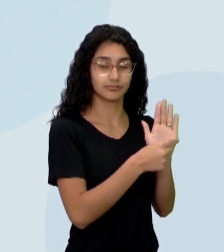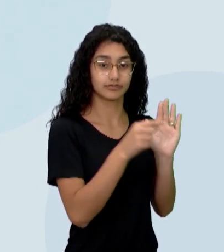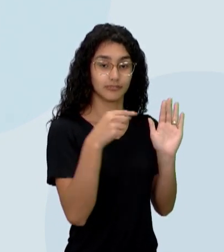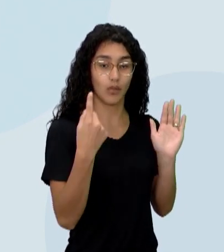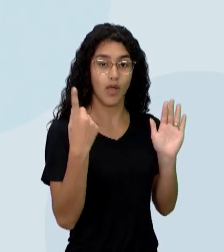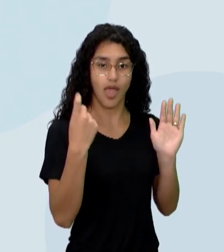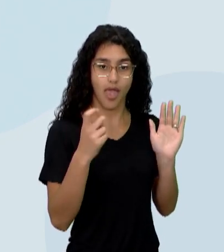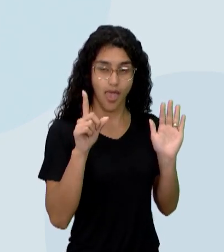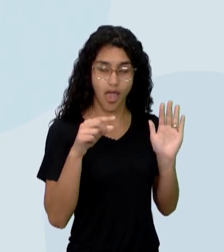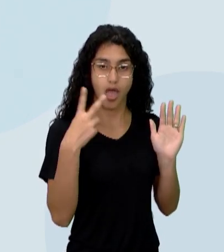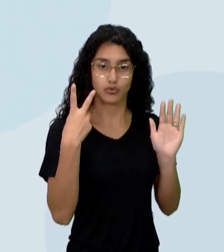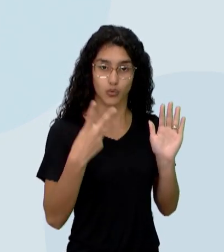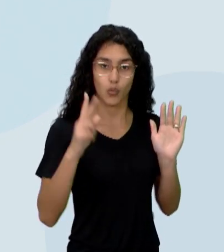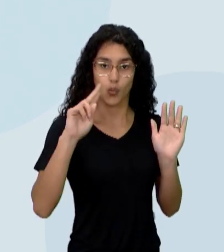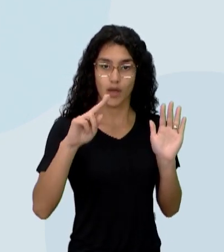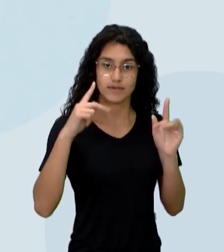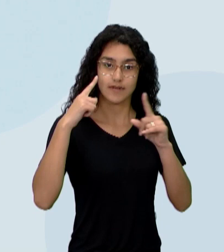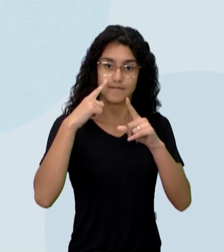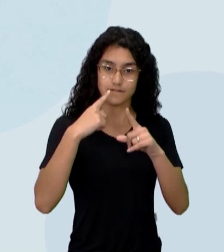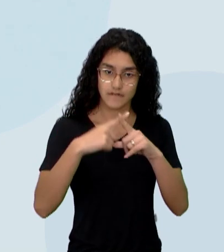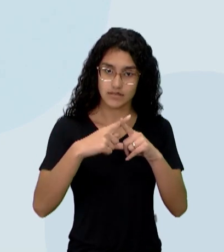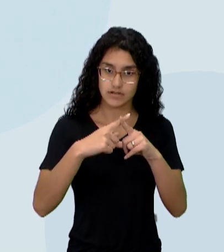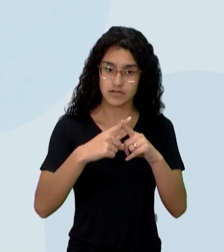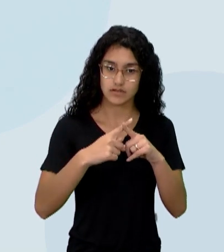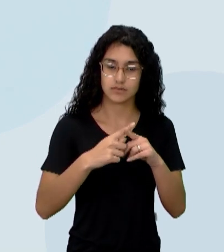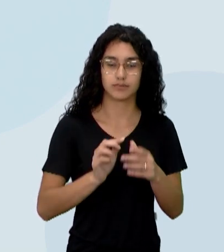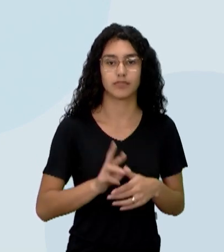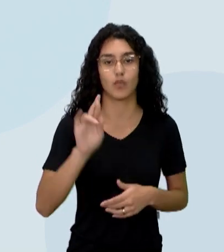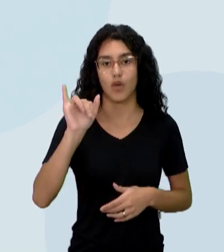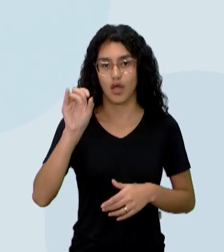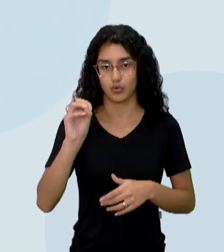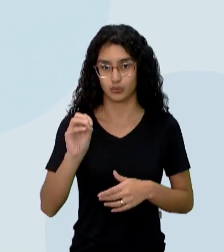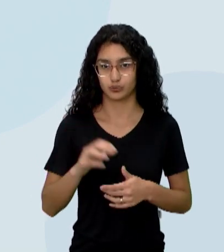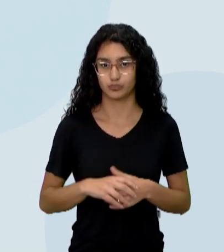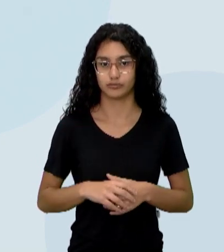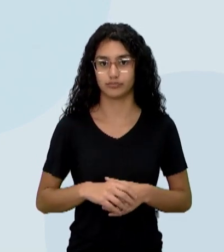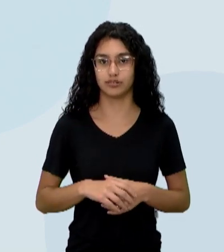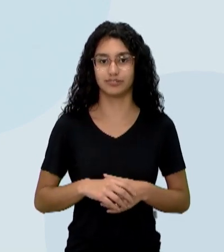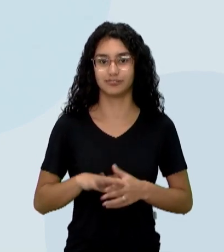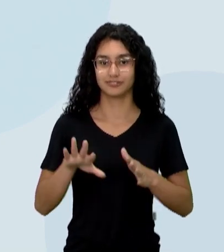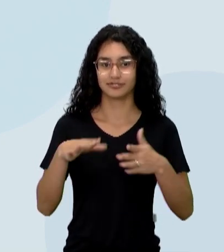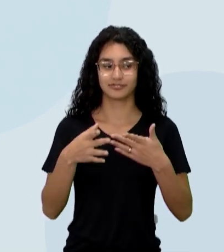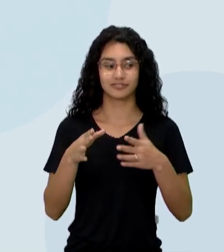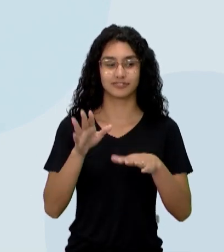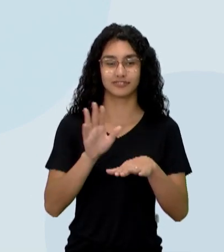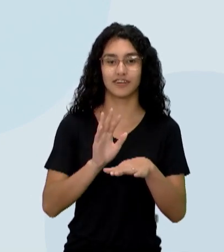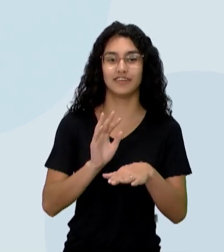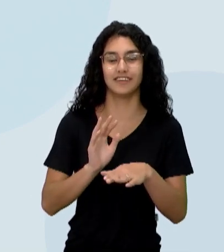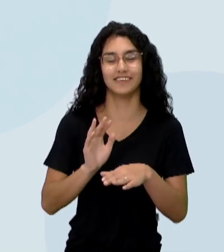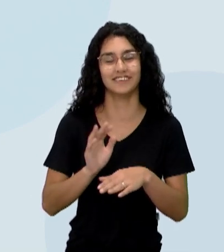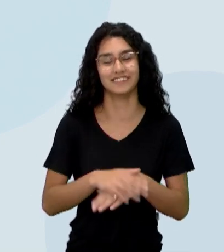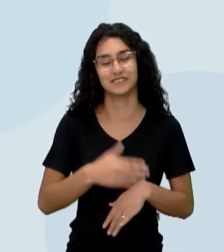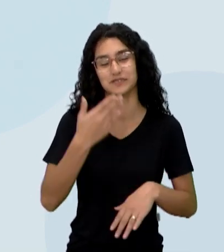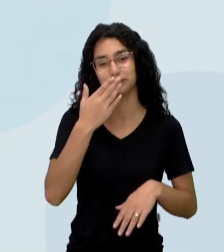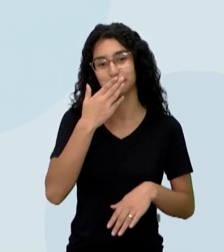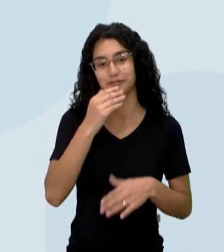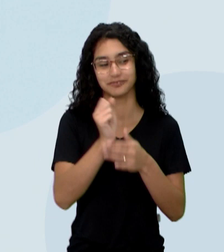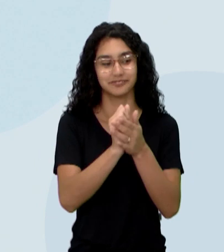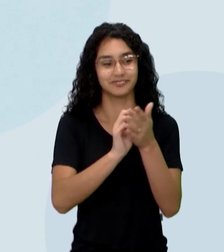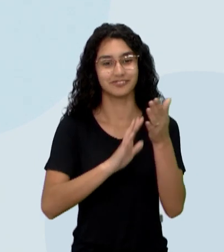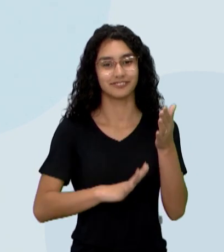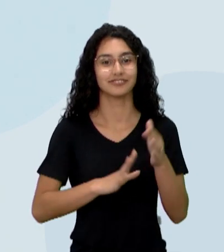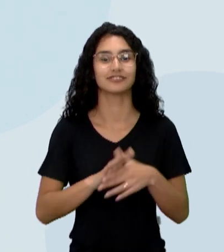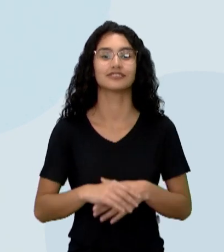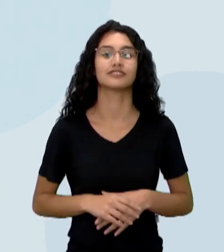é 2 vezes o raio, né? Então, muito bem. Então, o que ele está pedindo aí, né? Nesse exercício,